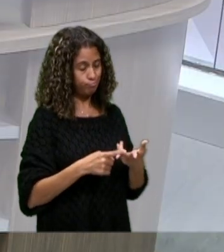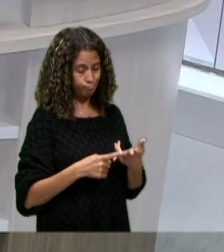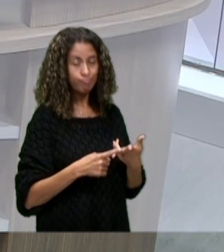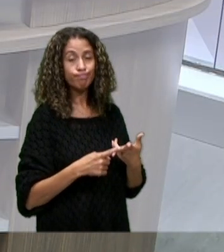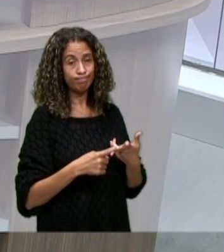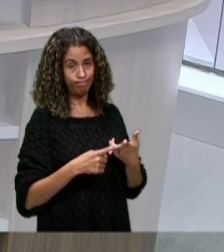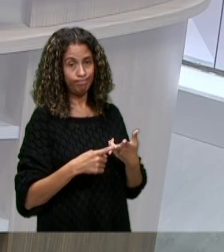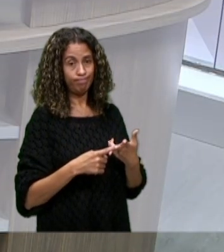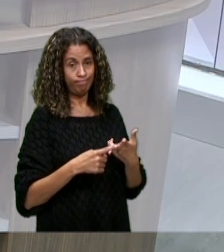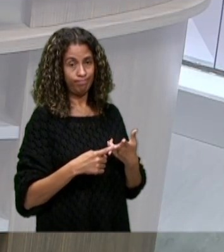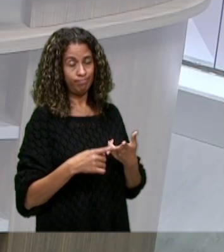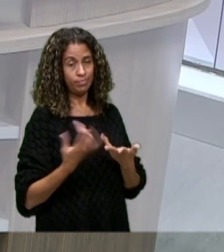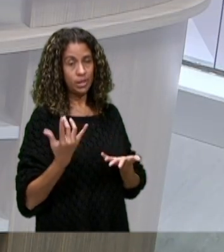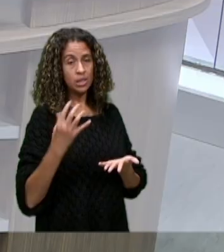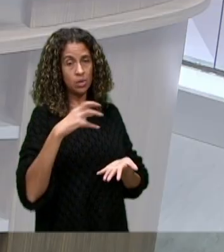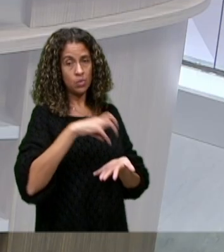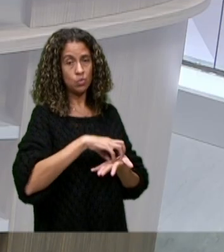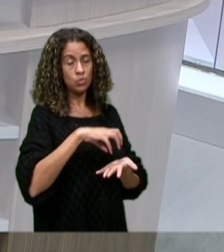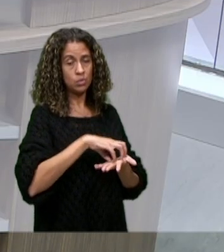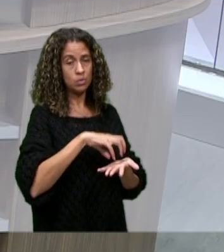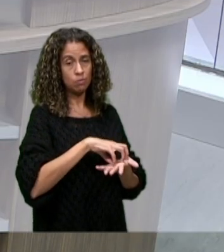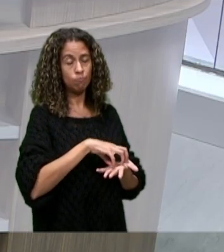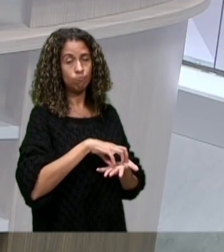são os grandes centros,